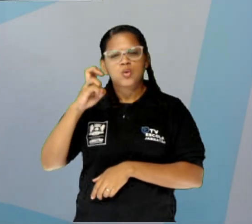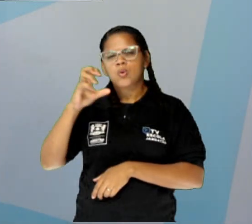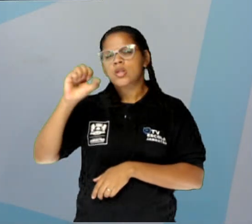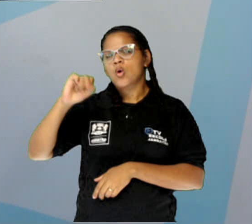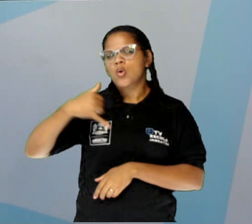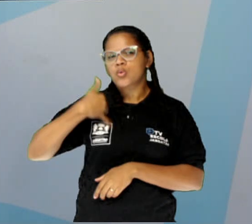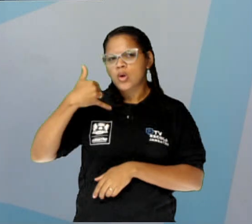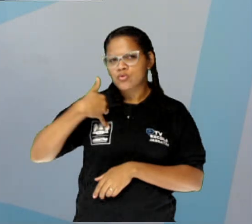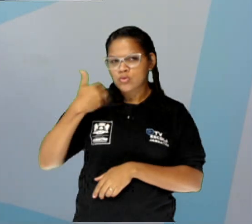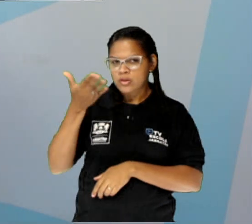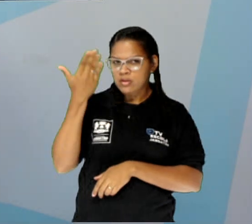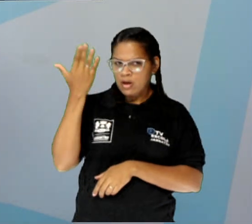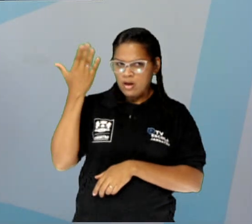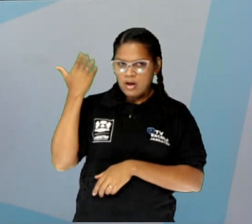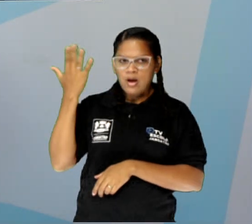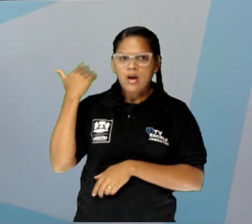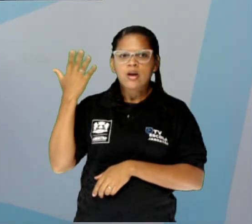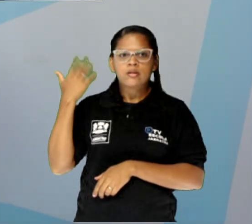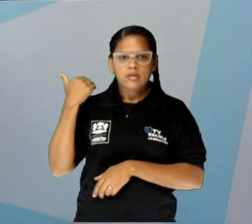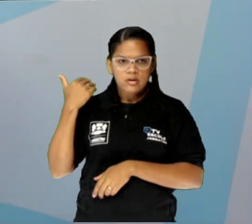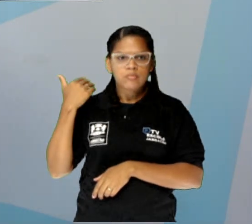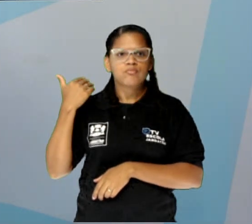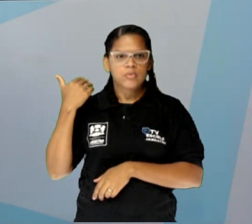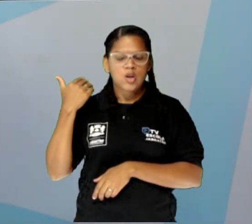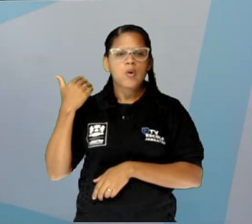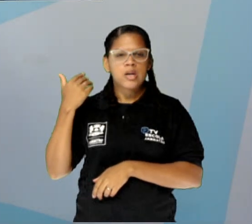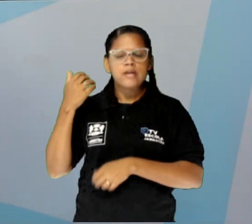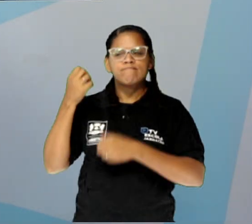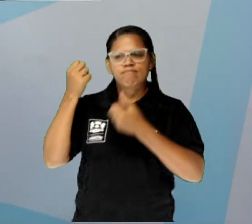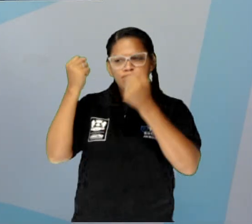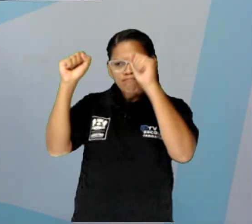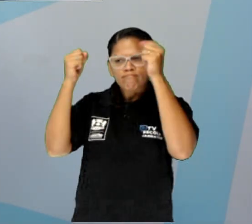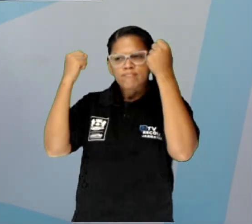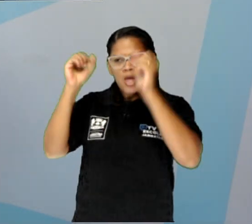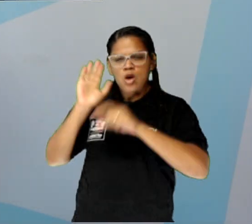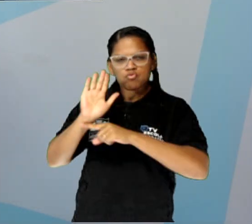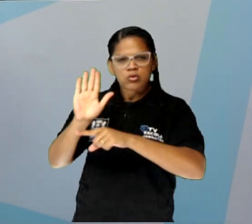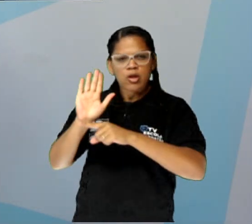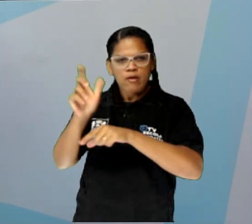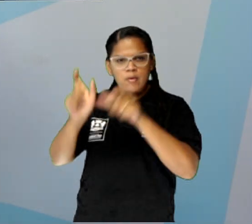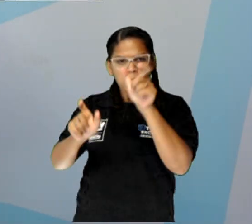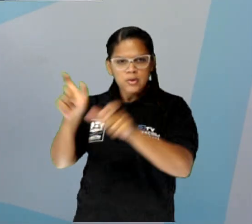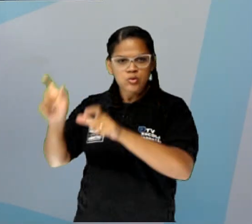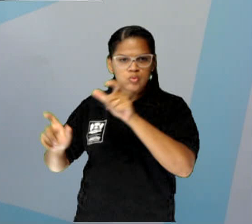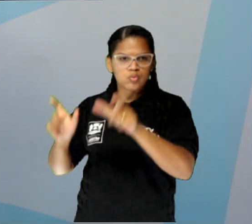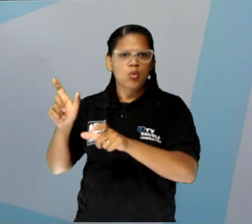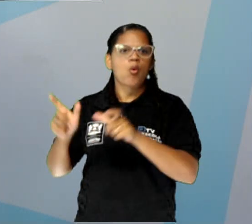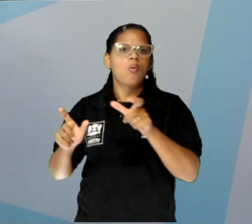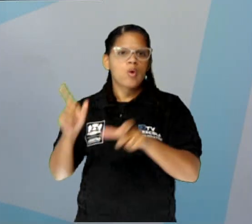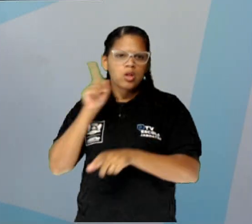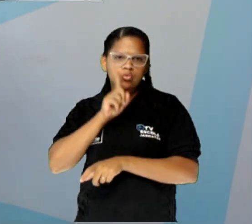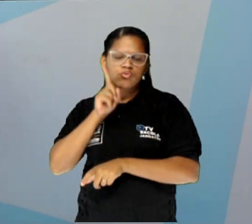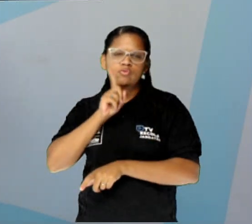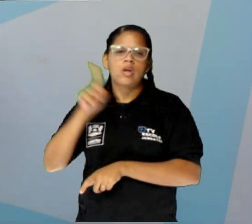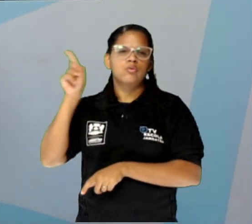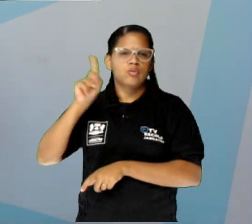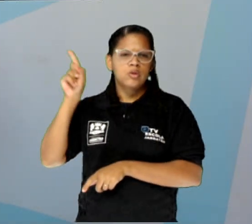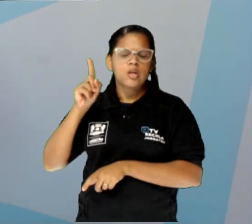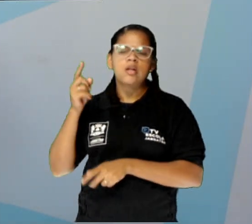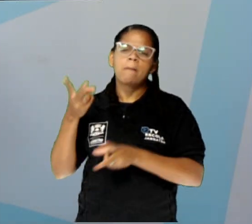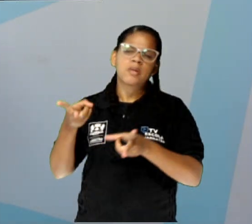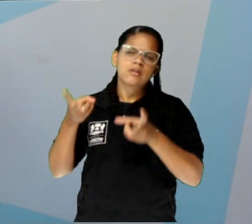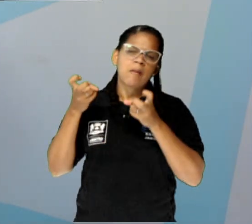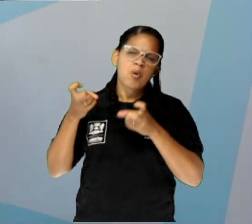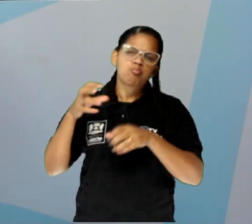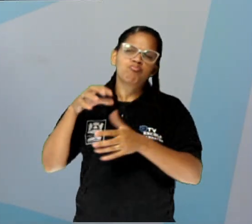Califórnia, um dos estados norte-americanos. Então ele observou de que a ginástica estava tão repetitiva dentro da academia